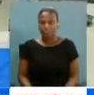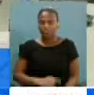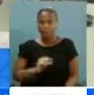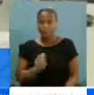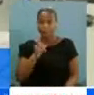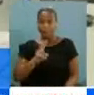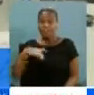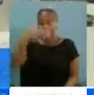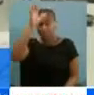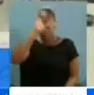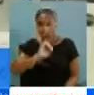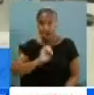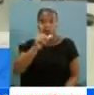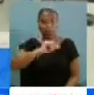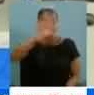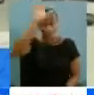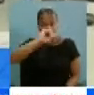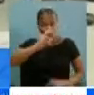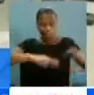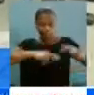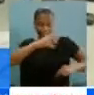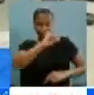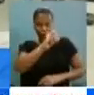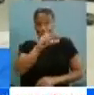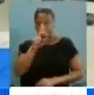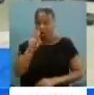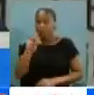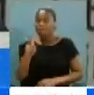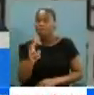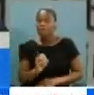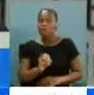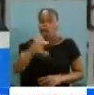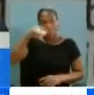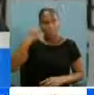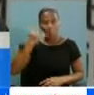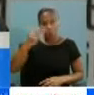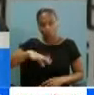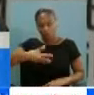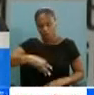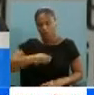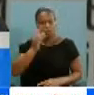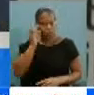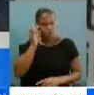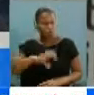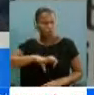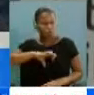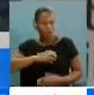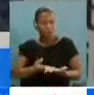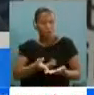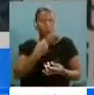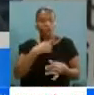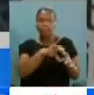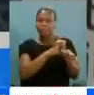Para o vice-primeiro-ministro e ministro das Finanças, Olavo Correia, o Banco Mundial está a dar um sinal de confiança